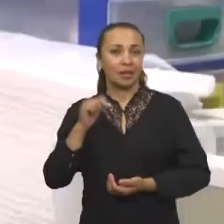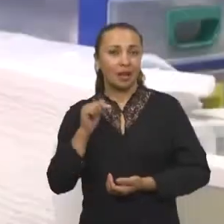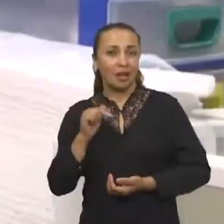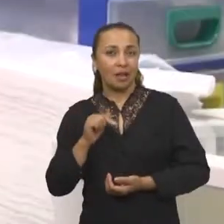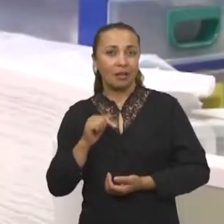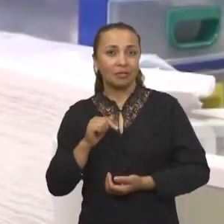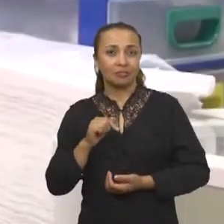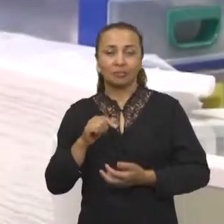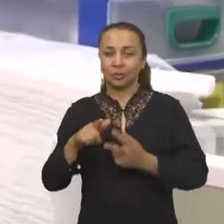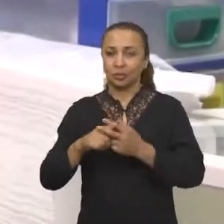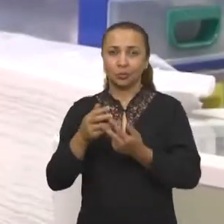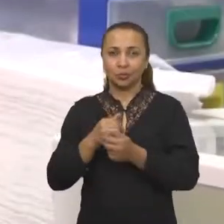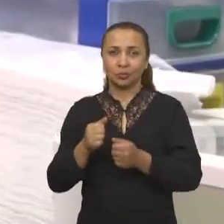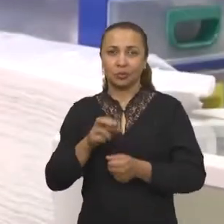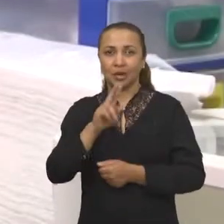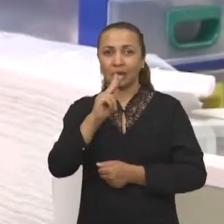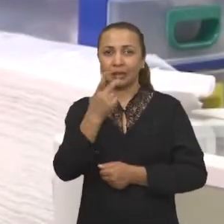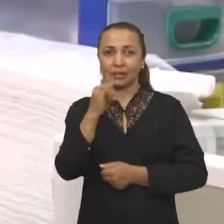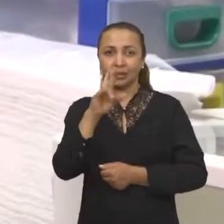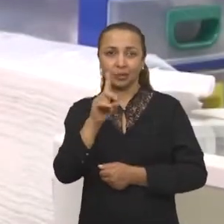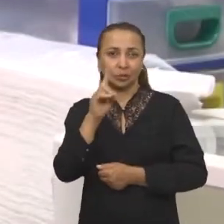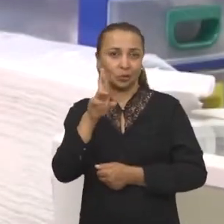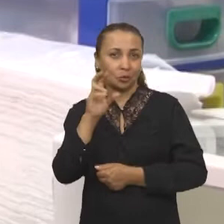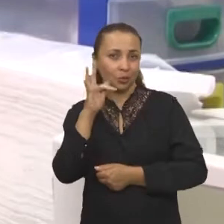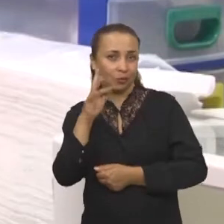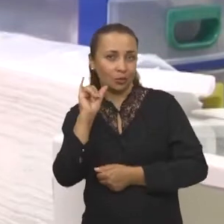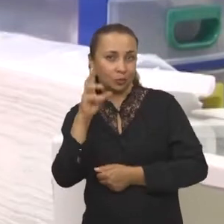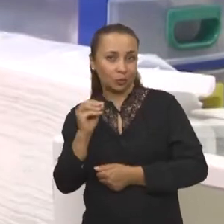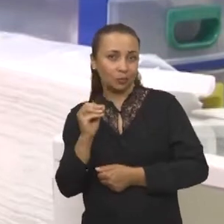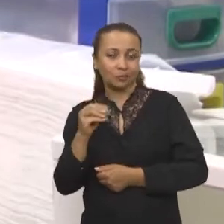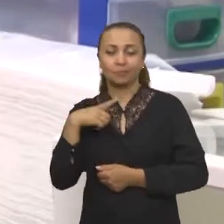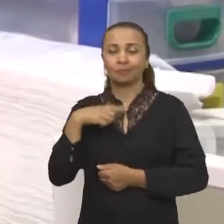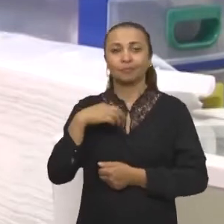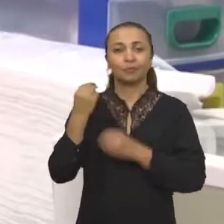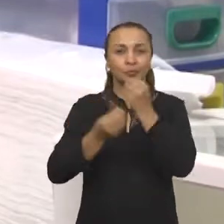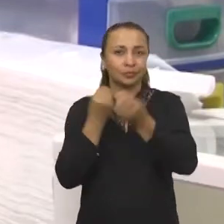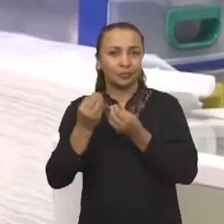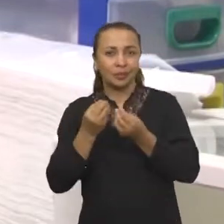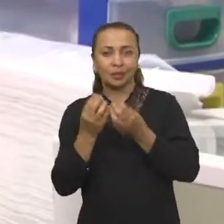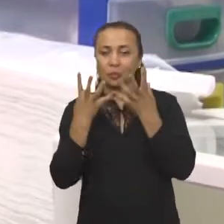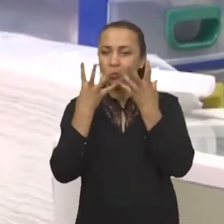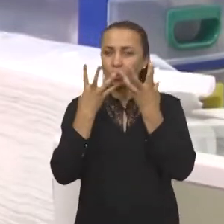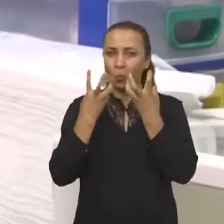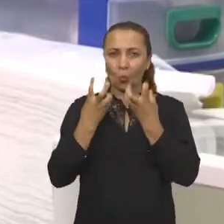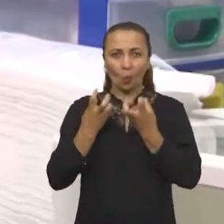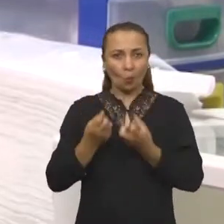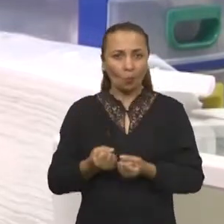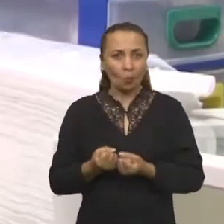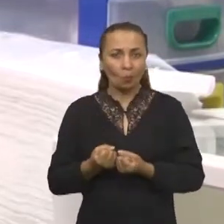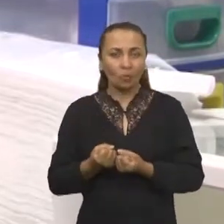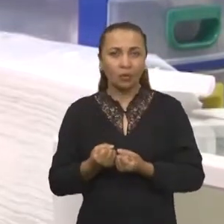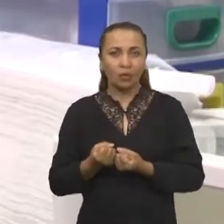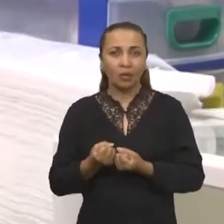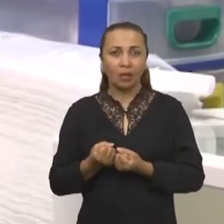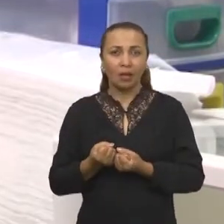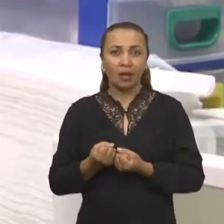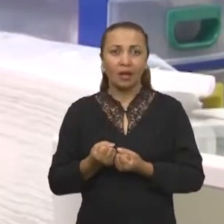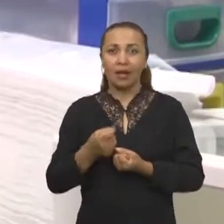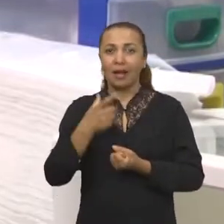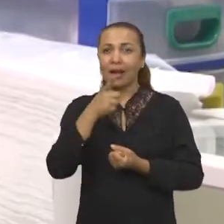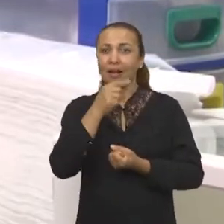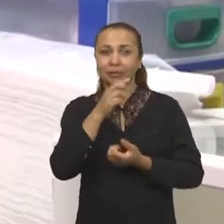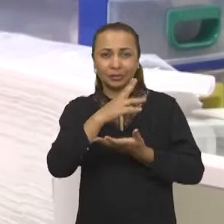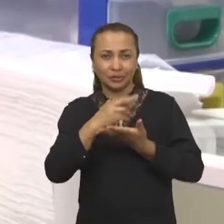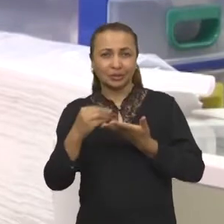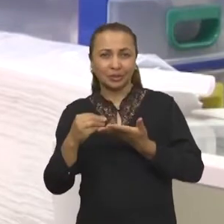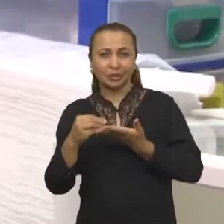Esse material, ele é hidrofílico, ele tem essa capacidade de absorver aquele líquido